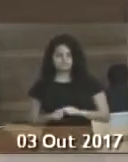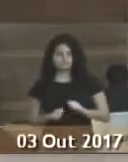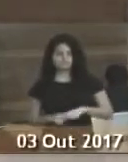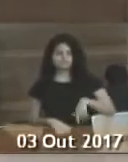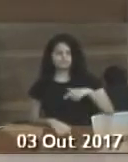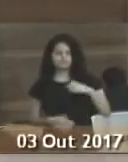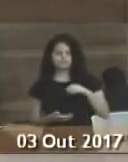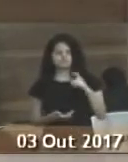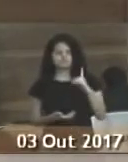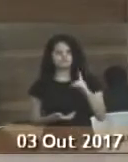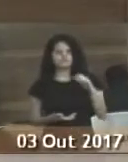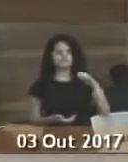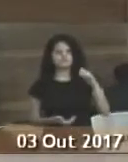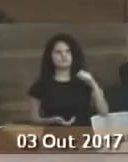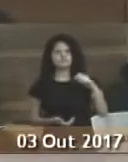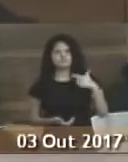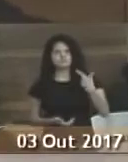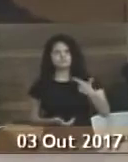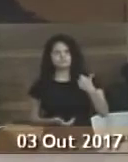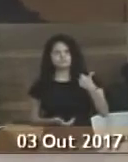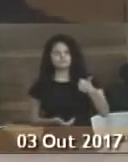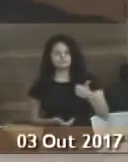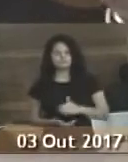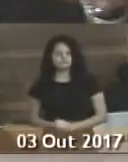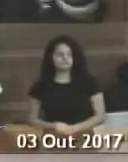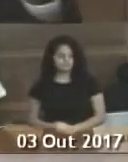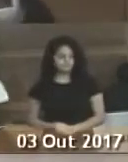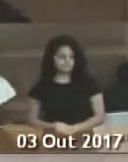21/9/2017. Obrigado.